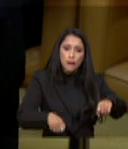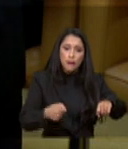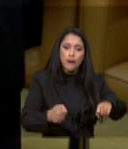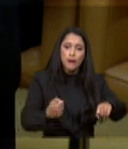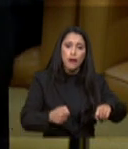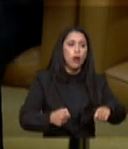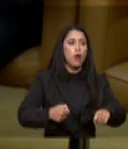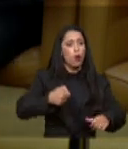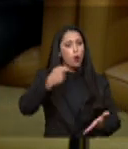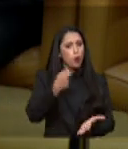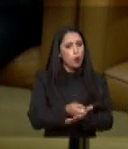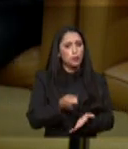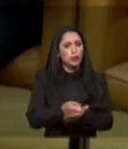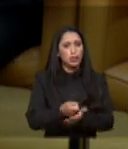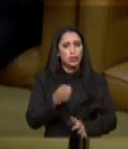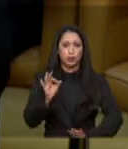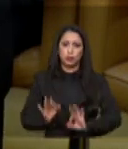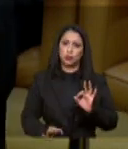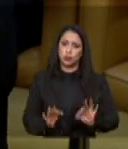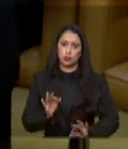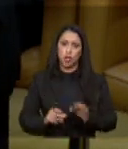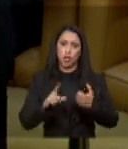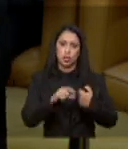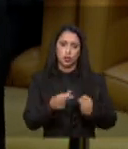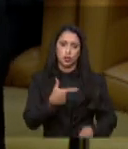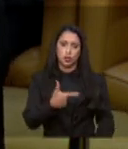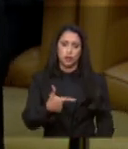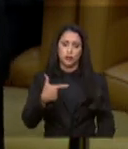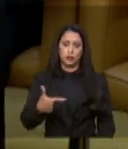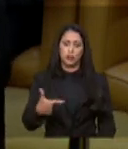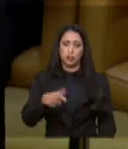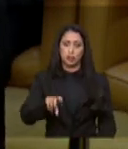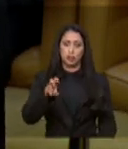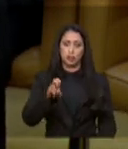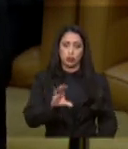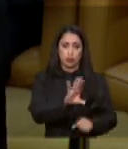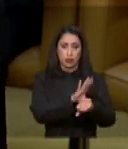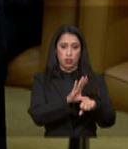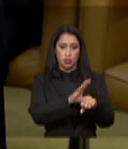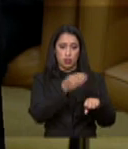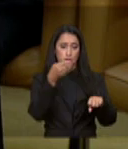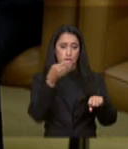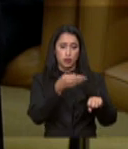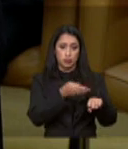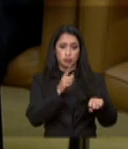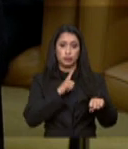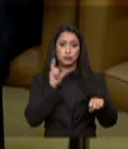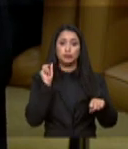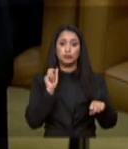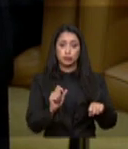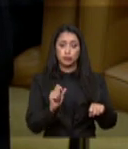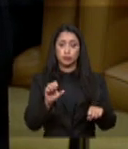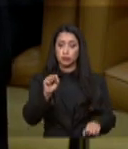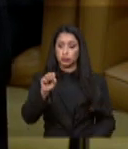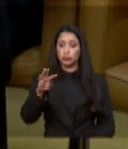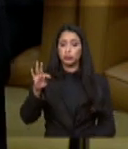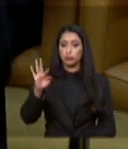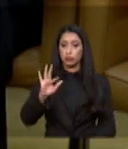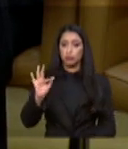deveres jurídicos impostos pelo artigo 225 da Constituição Federal, segundo o próprio